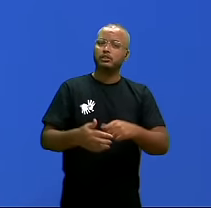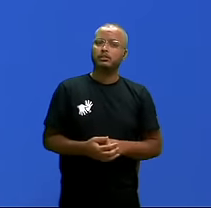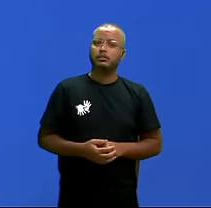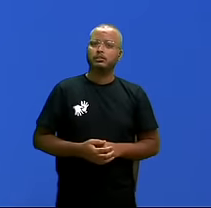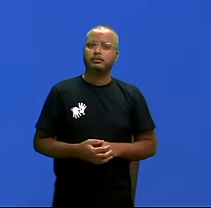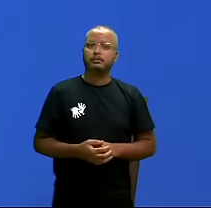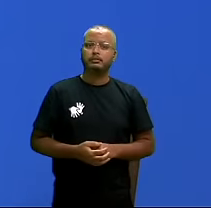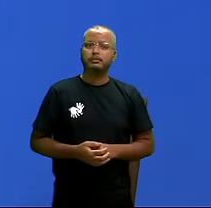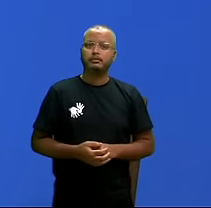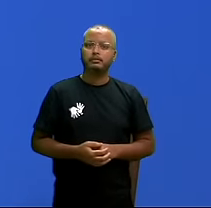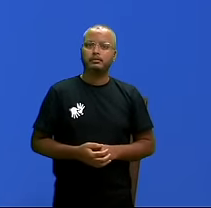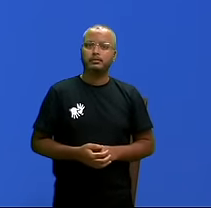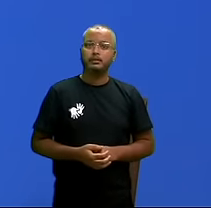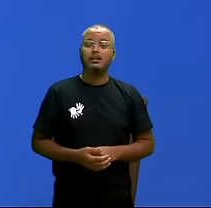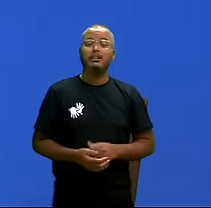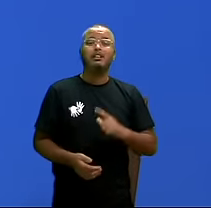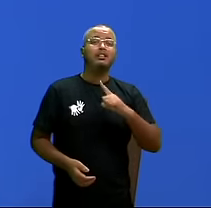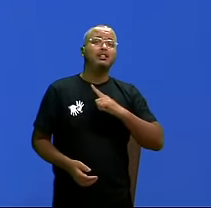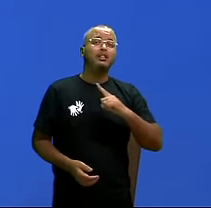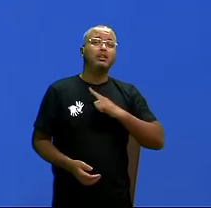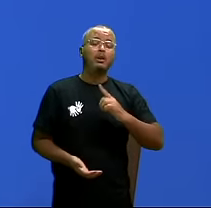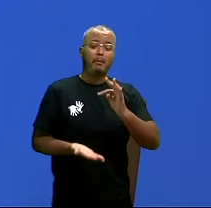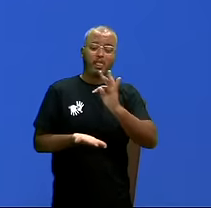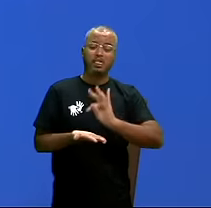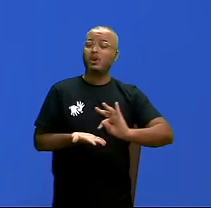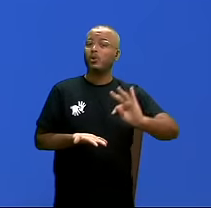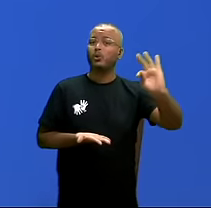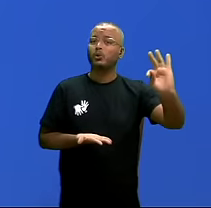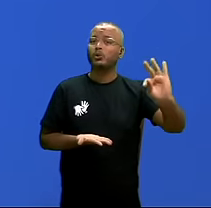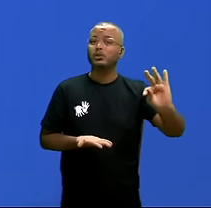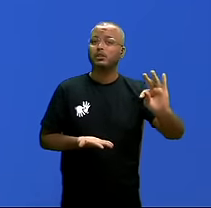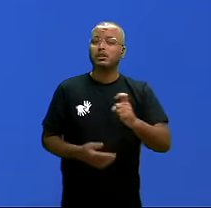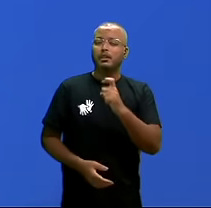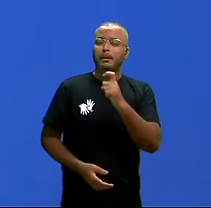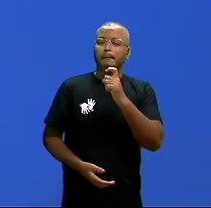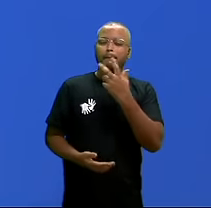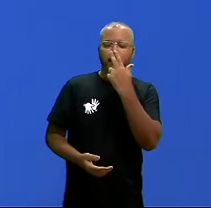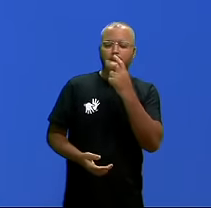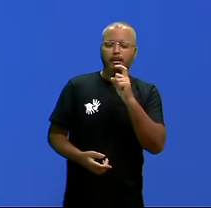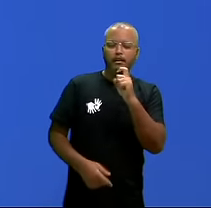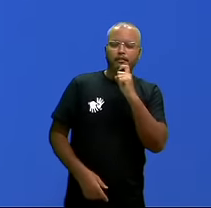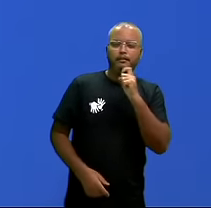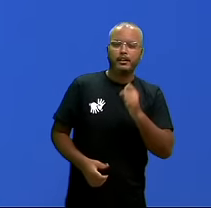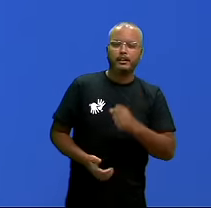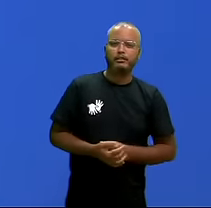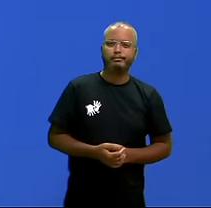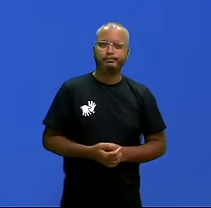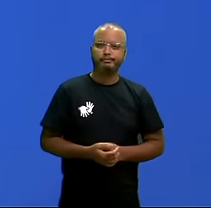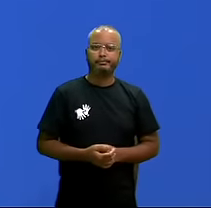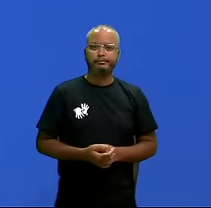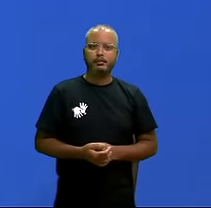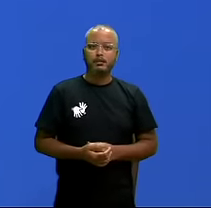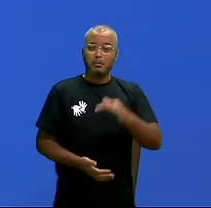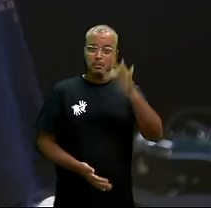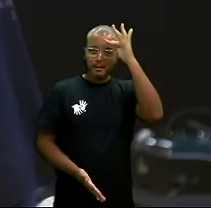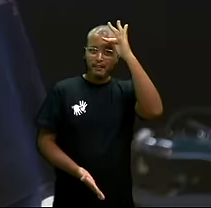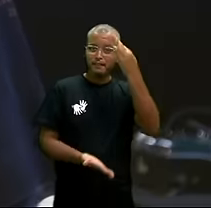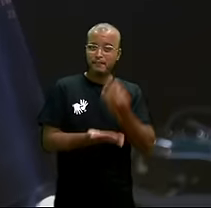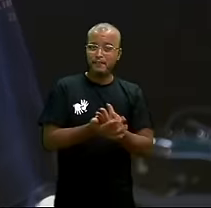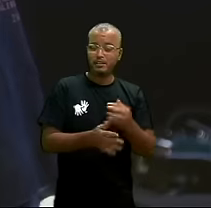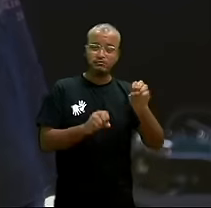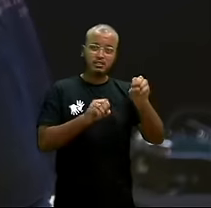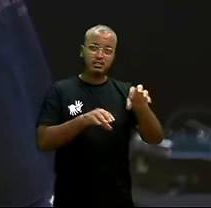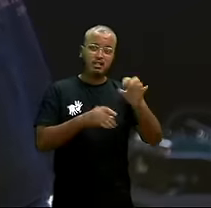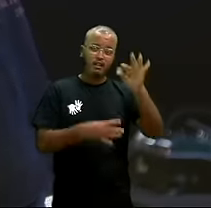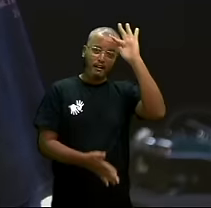pastor? De uma teologia fria, que está transformando igreja em museu, trocando a fé por informação, que não muda a vida de